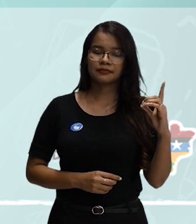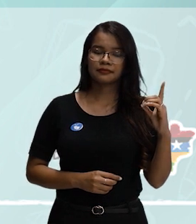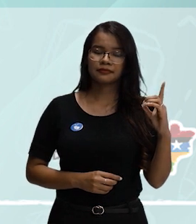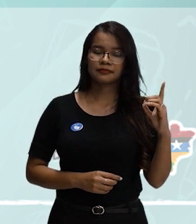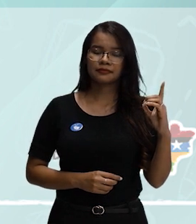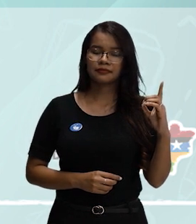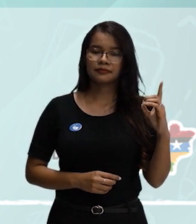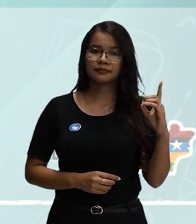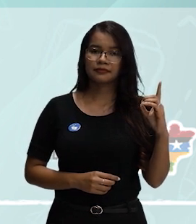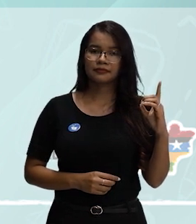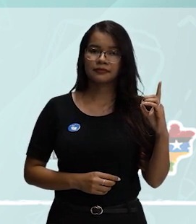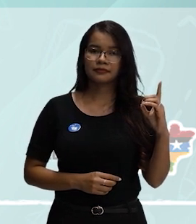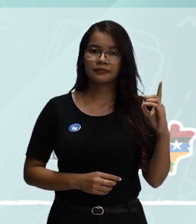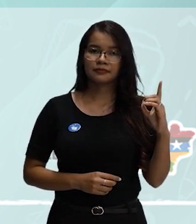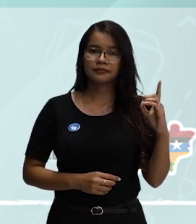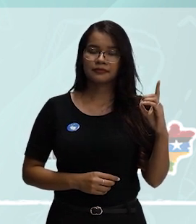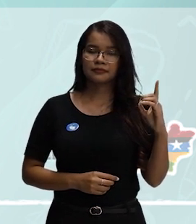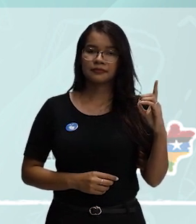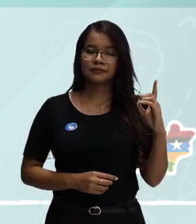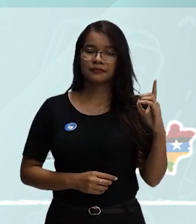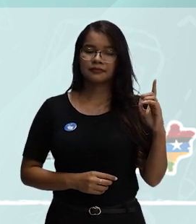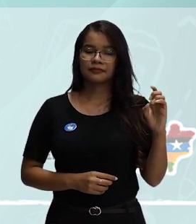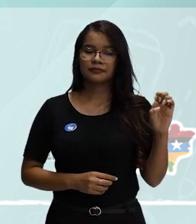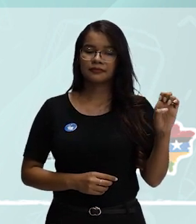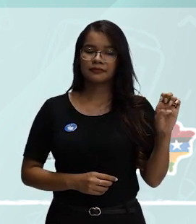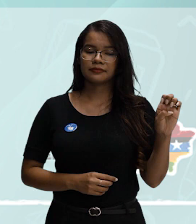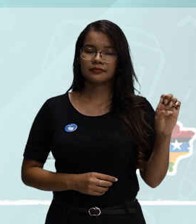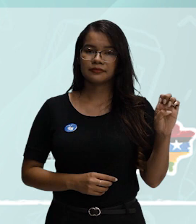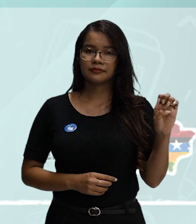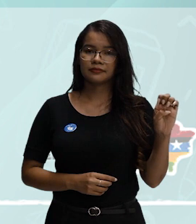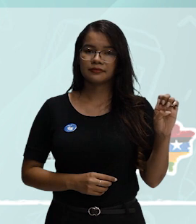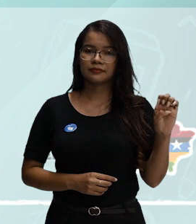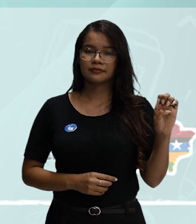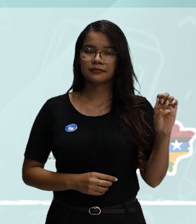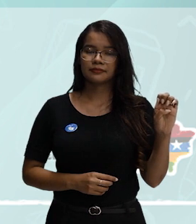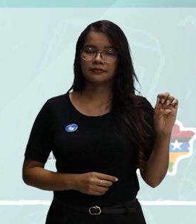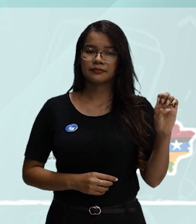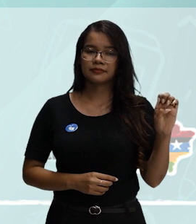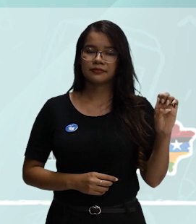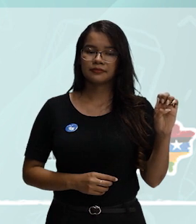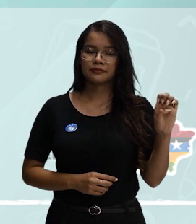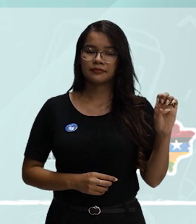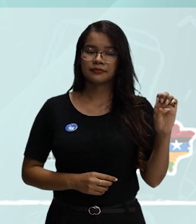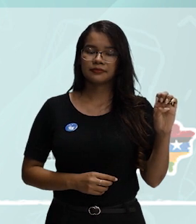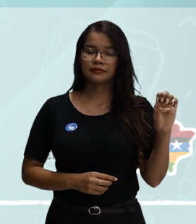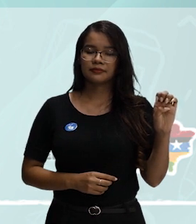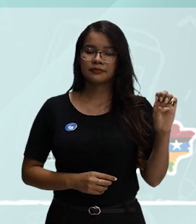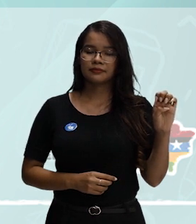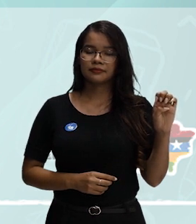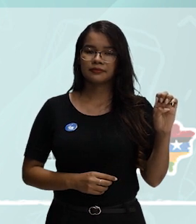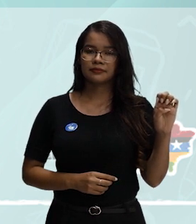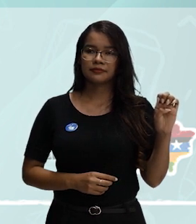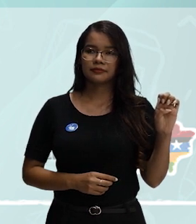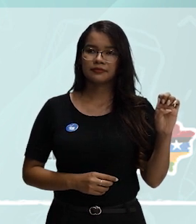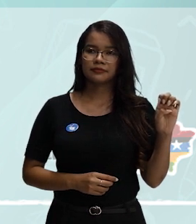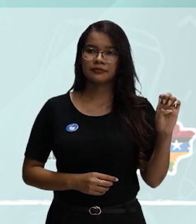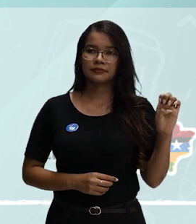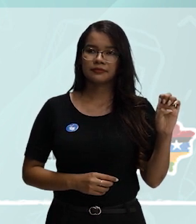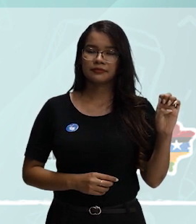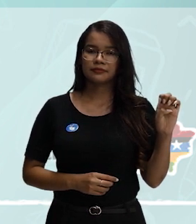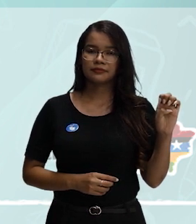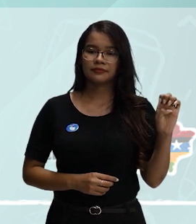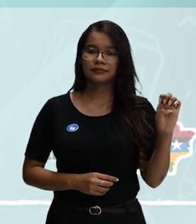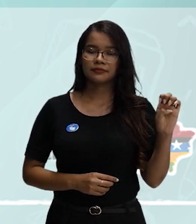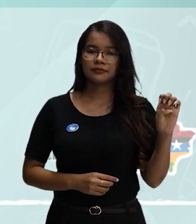o desejo de morrer como alívio para a desilusão amorosa. Letra E, o gosto pela escuridão como